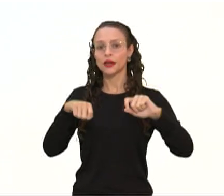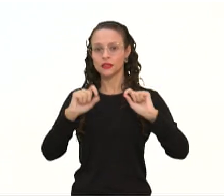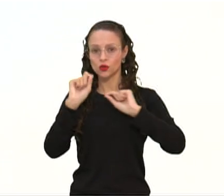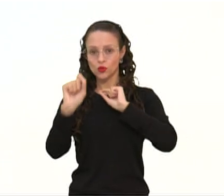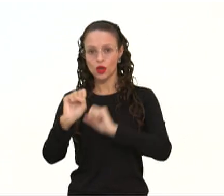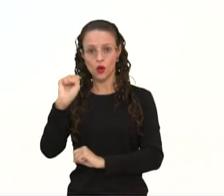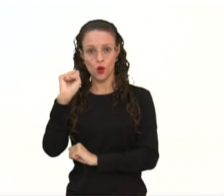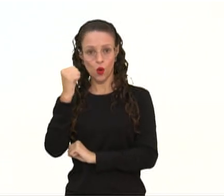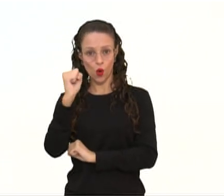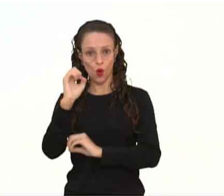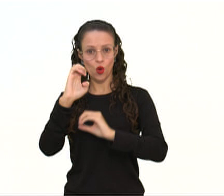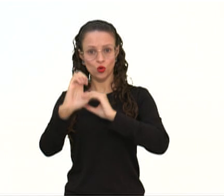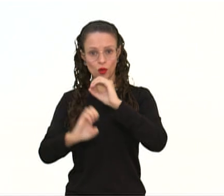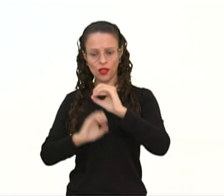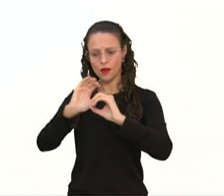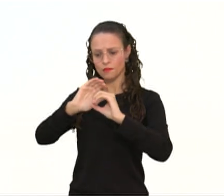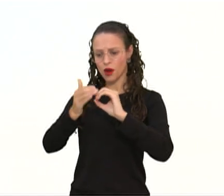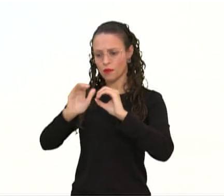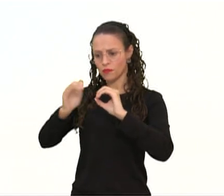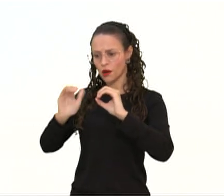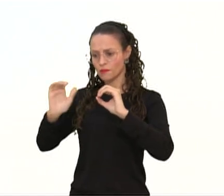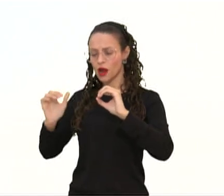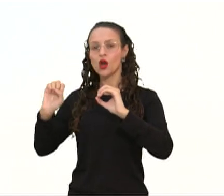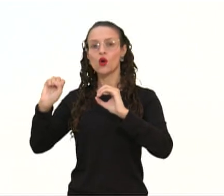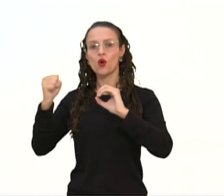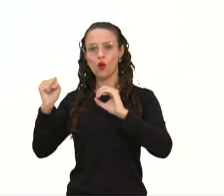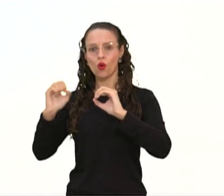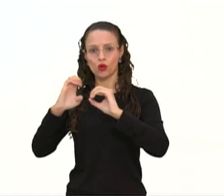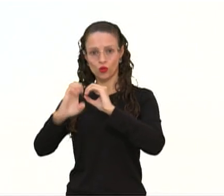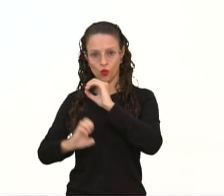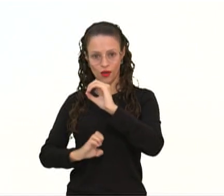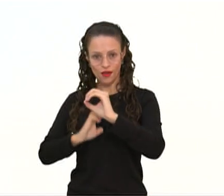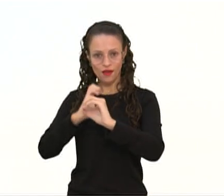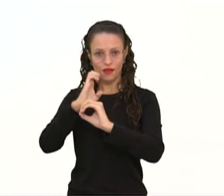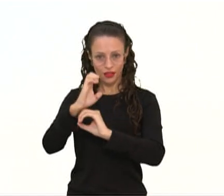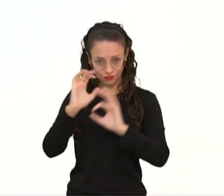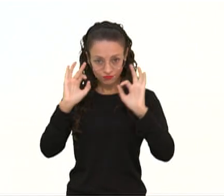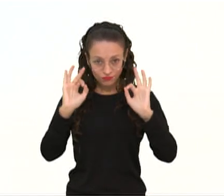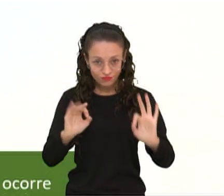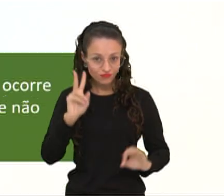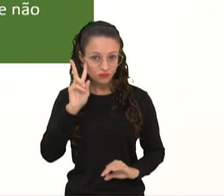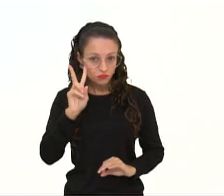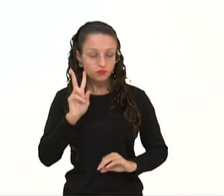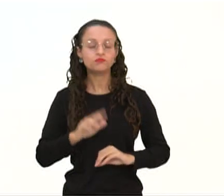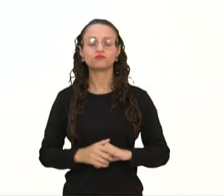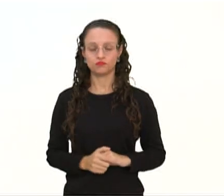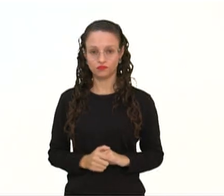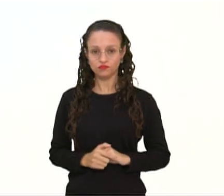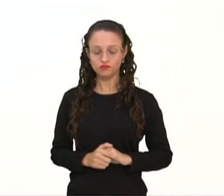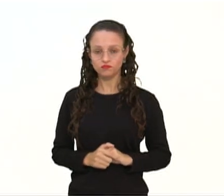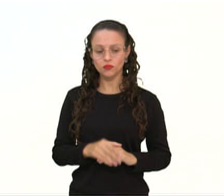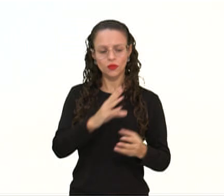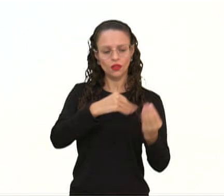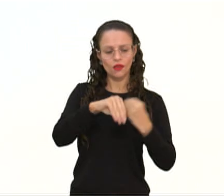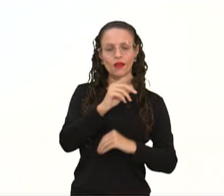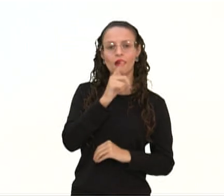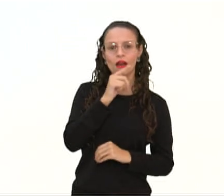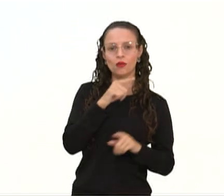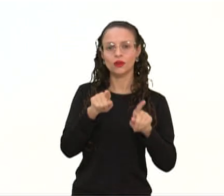8 elétrons na última camada, que é a camada de valência. Lembraram? Reage com a água e